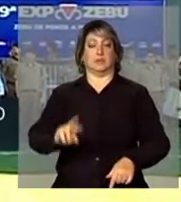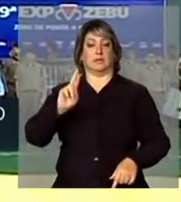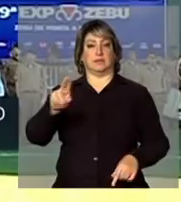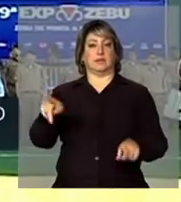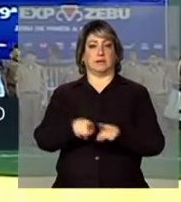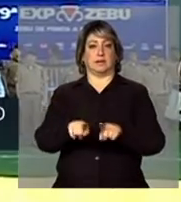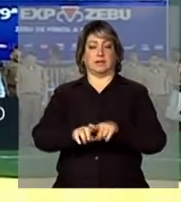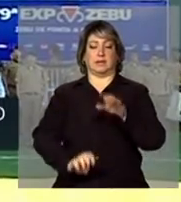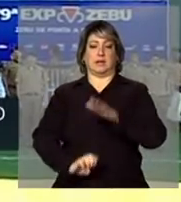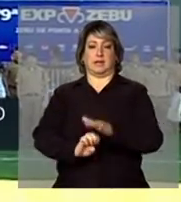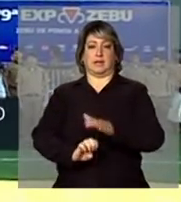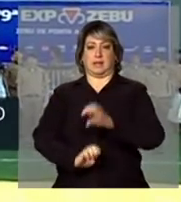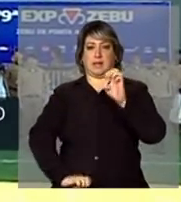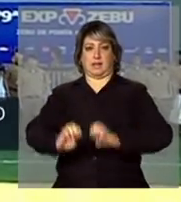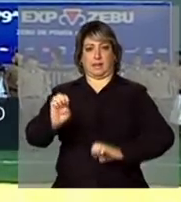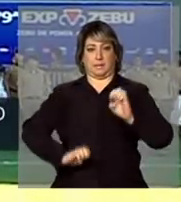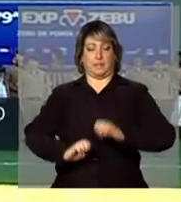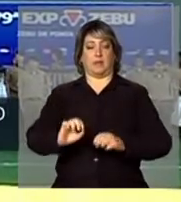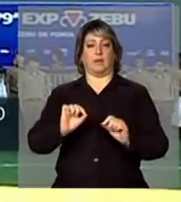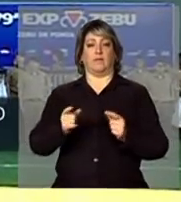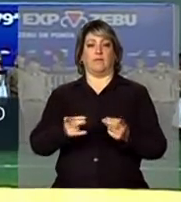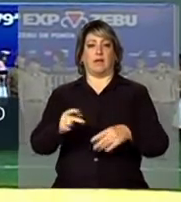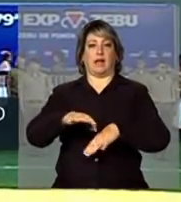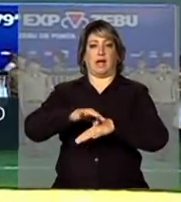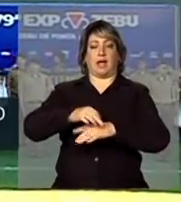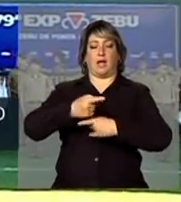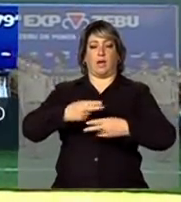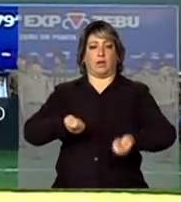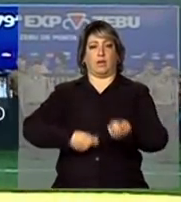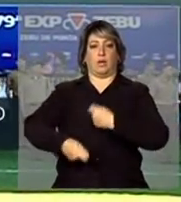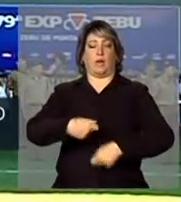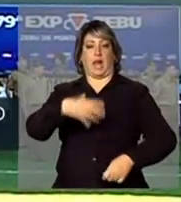e entidades da cadeia produtiva da carne e do leite.